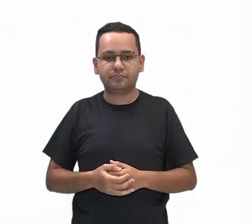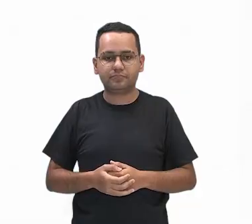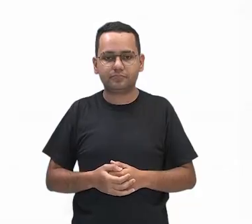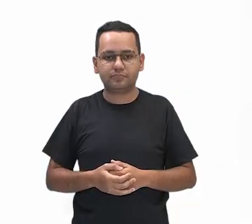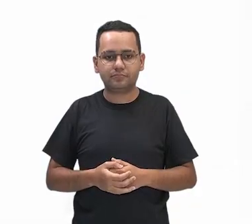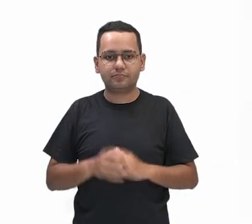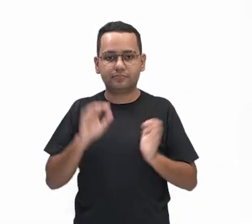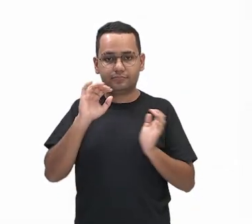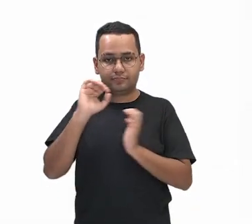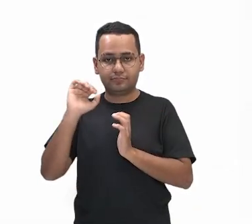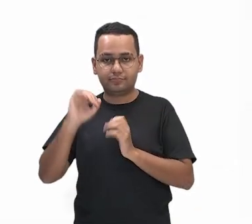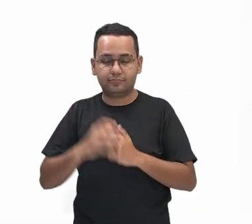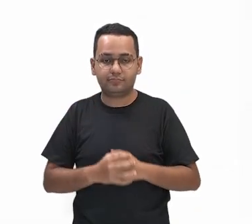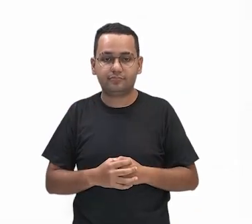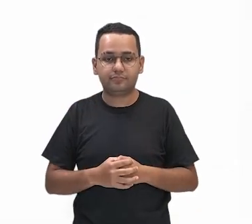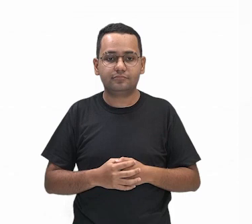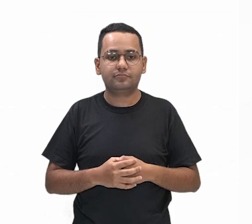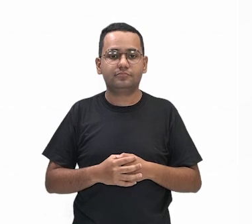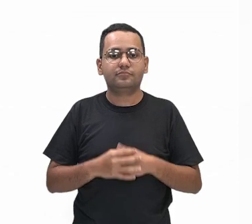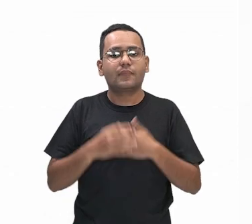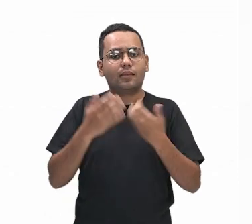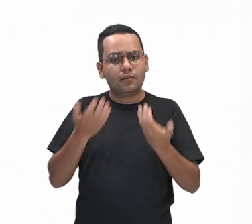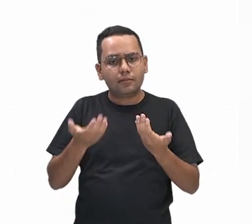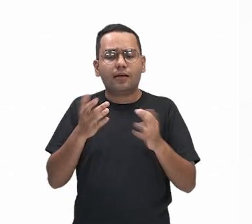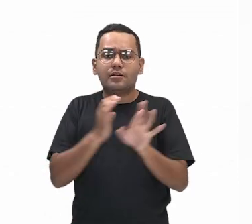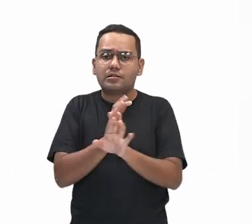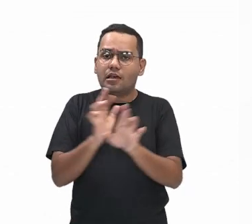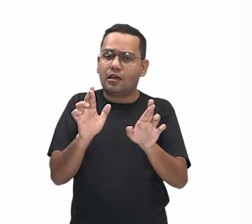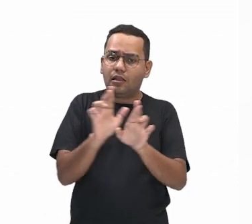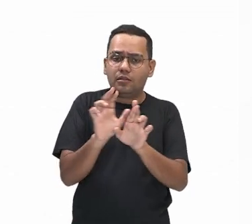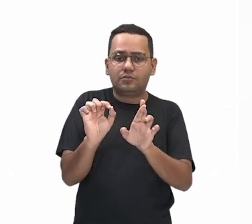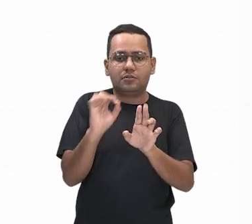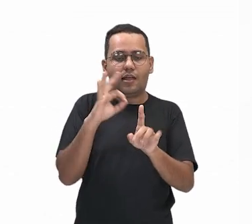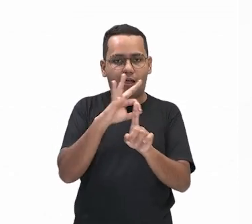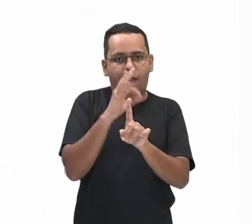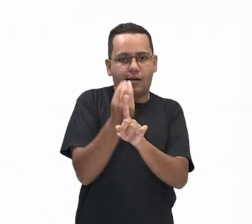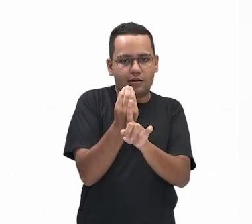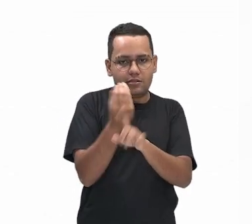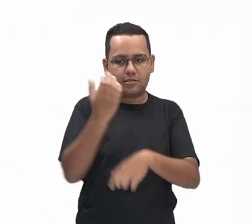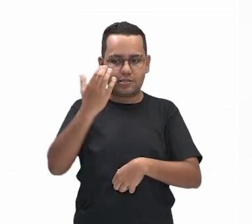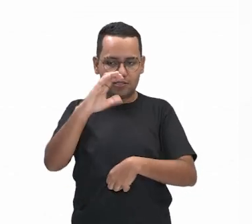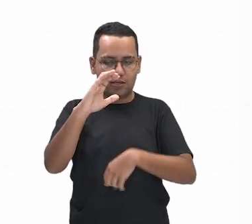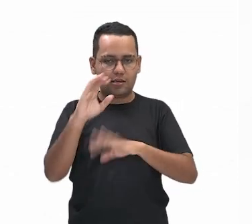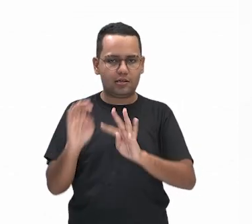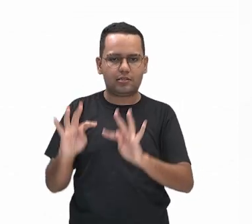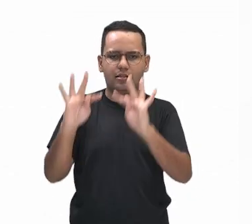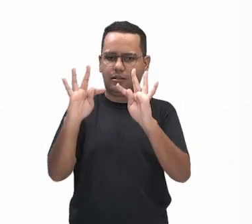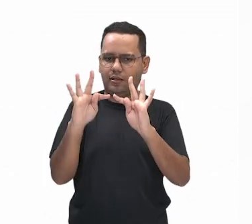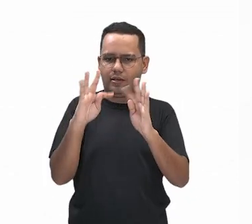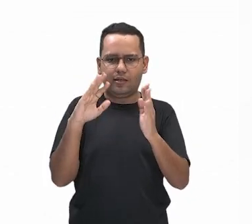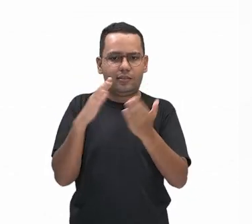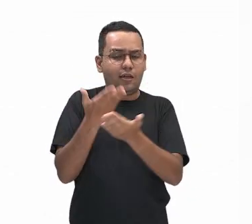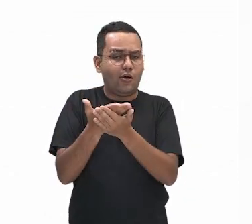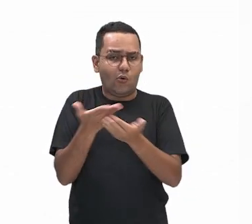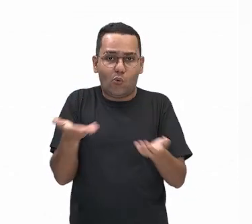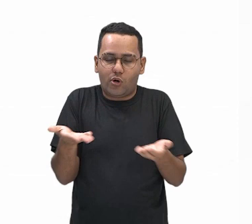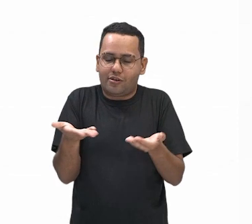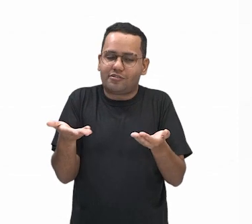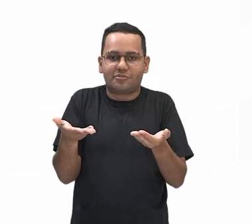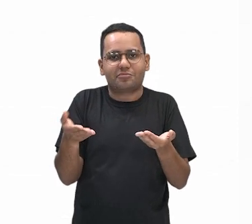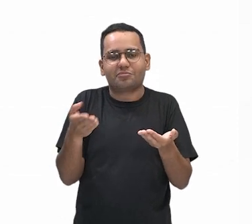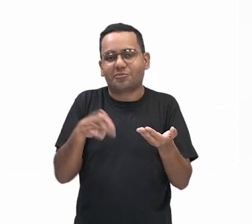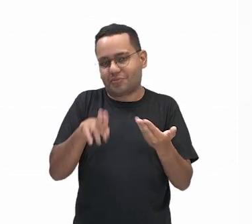arte, ciência e tecnologia estão cada vez mais comuns na contemporaneidade. Muitas vezes o artista